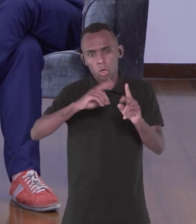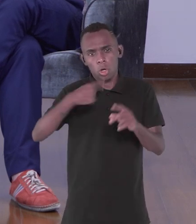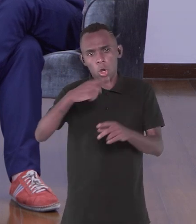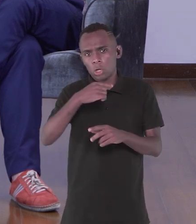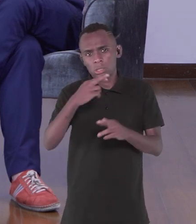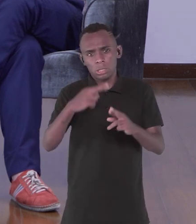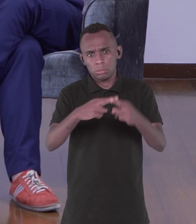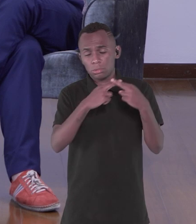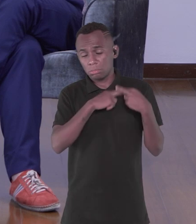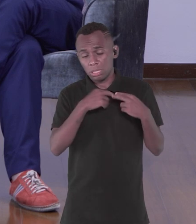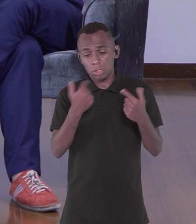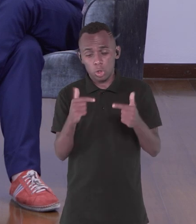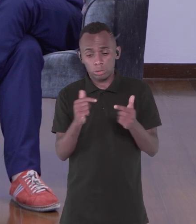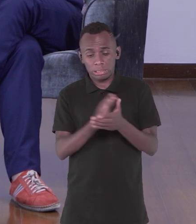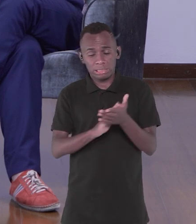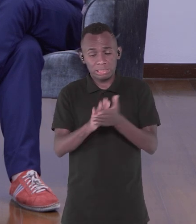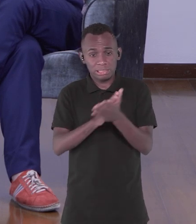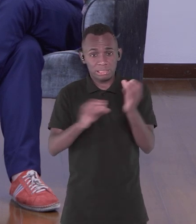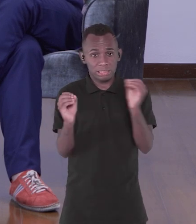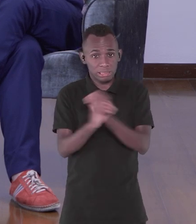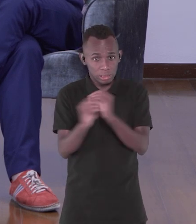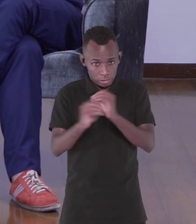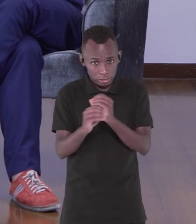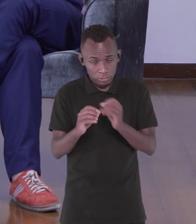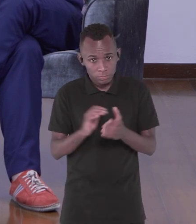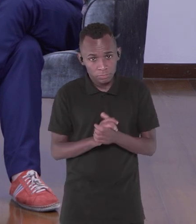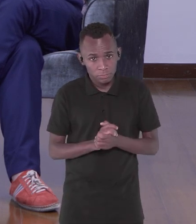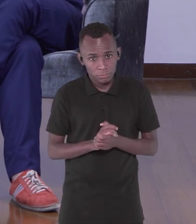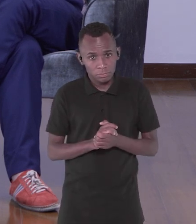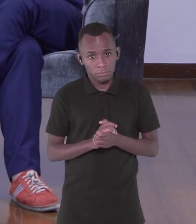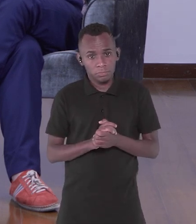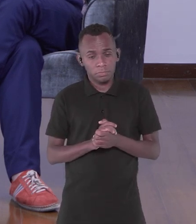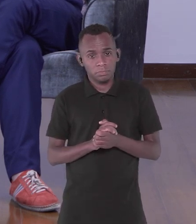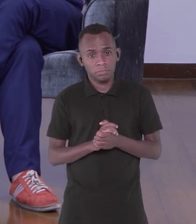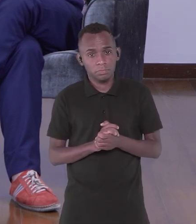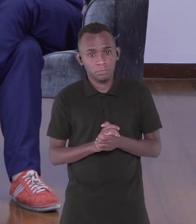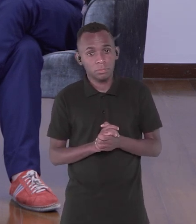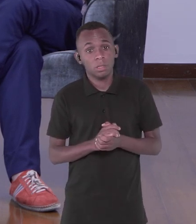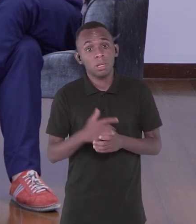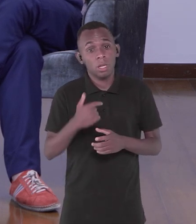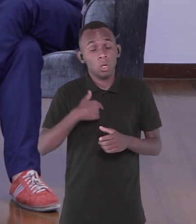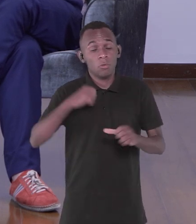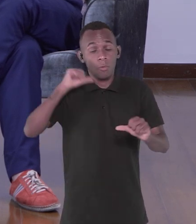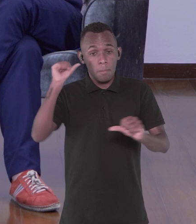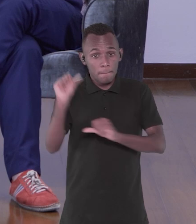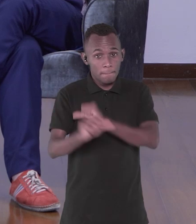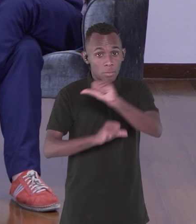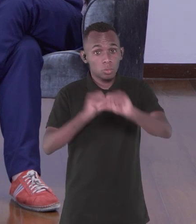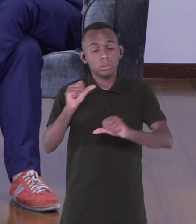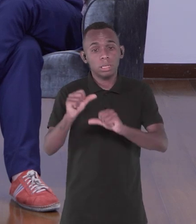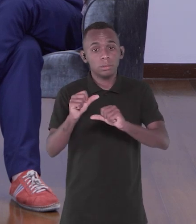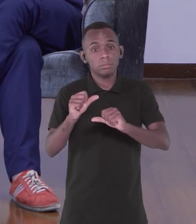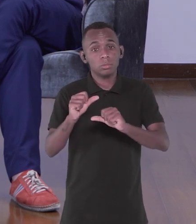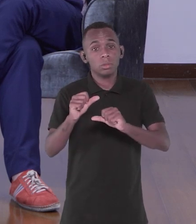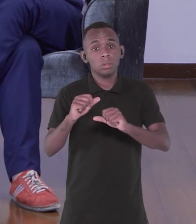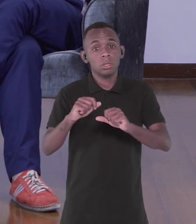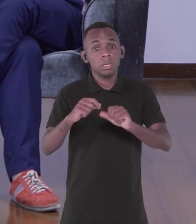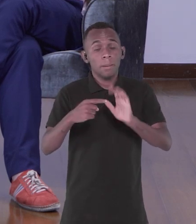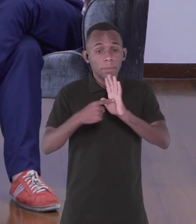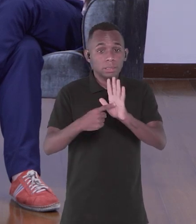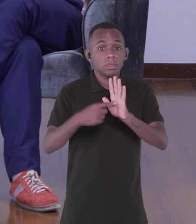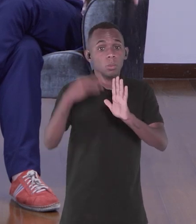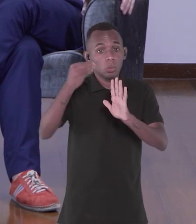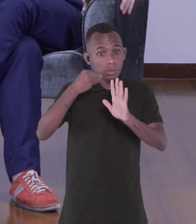pelo que está aqui. E aí eu vou te contar vou sair do nosso mundo aqui e contar uma realidade